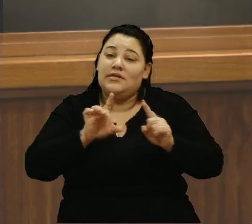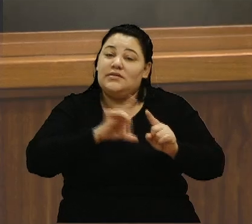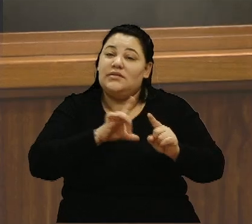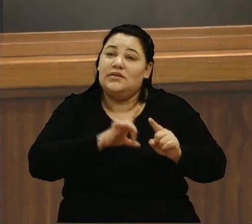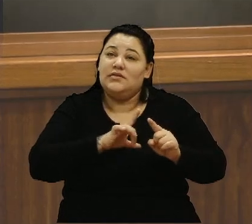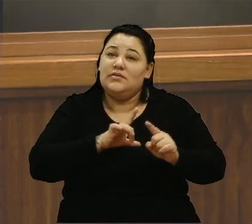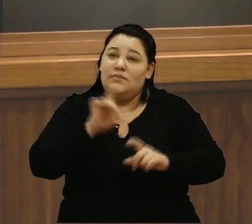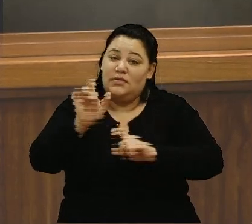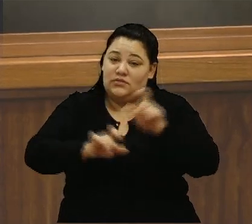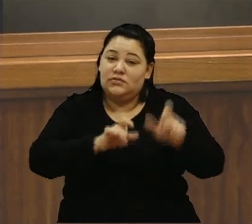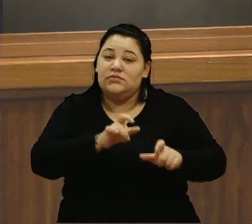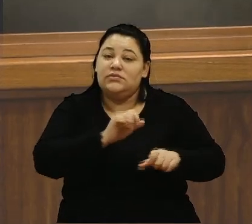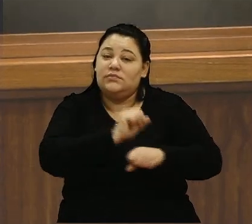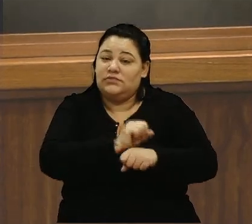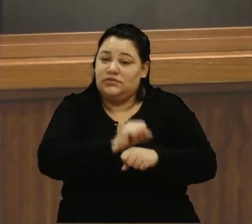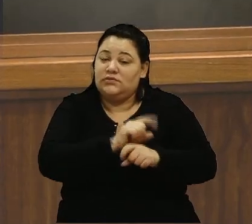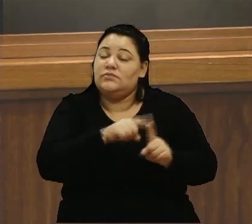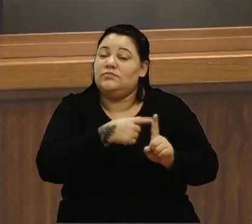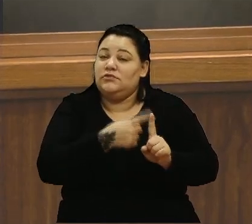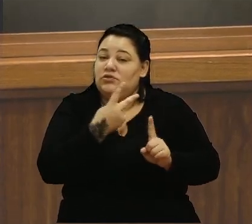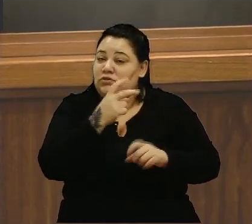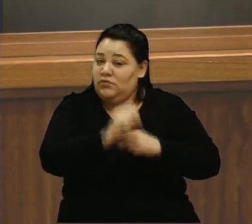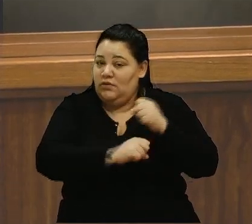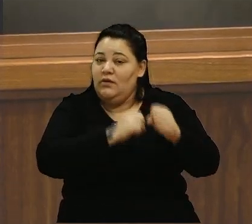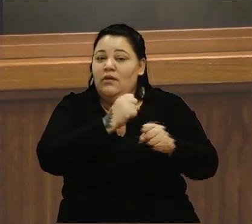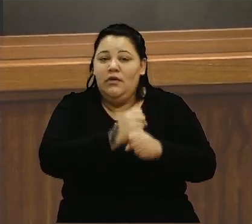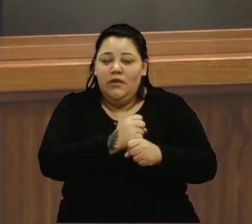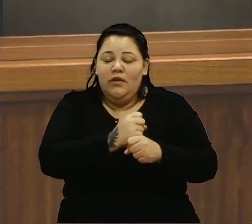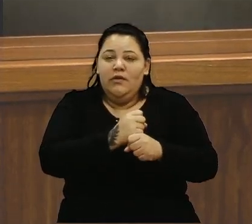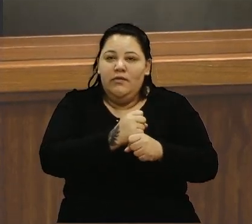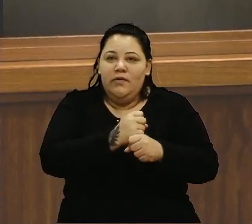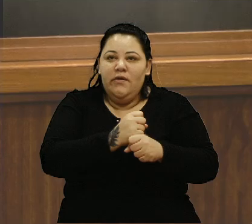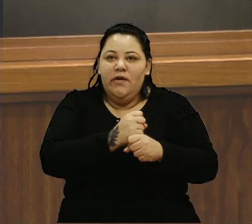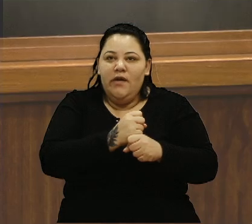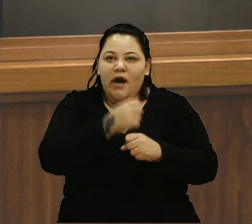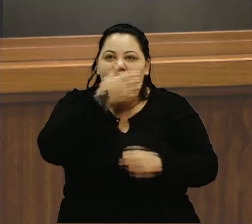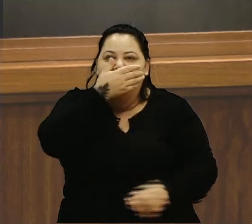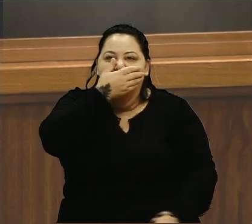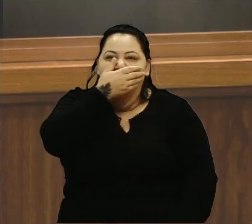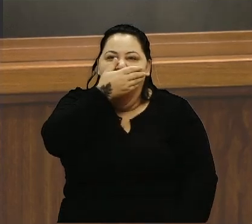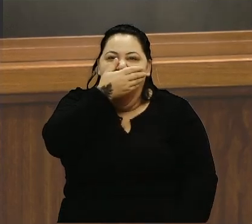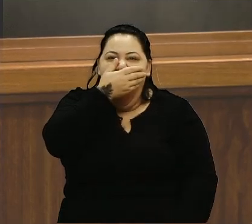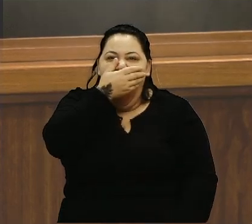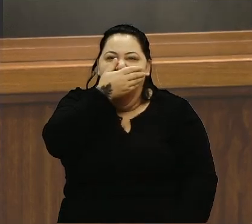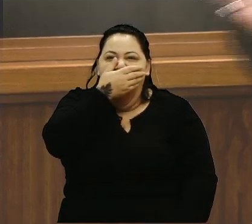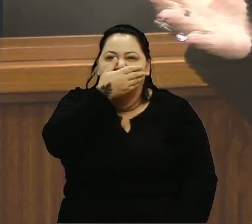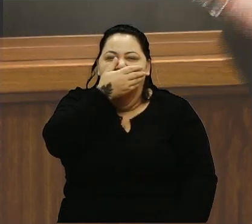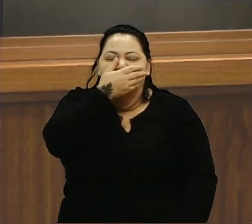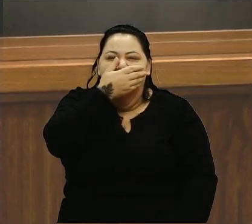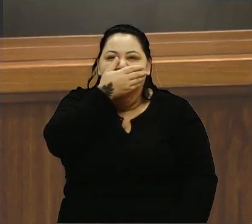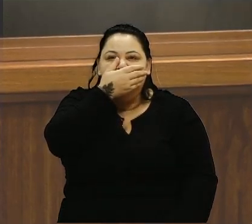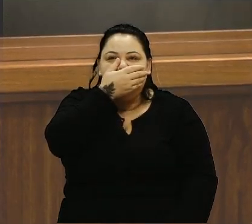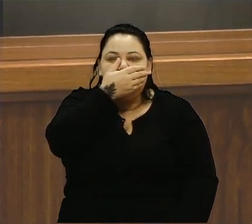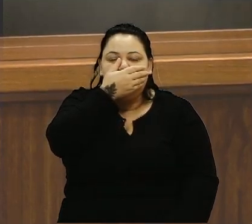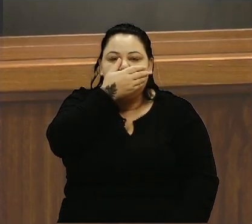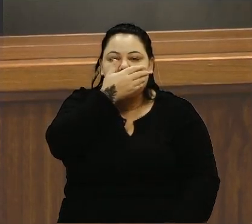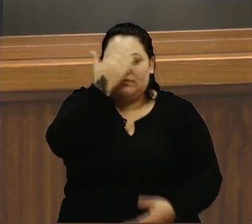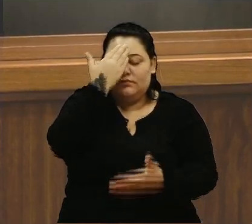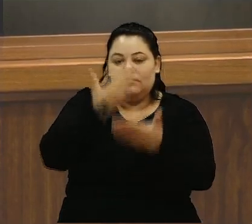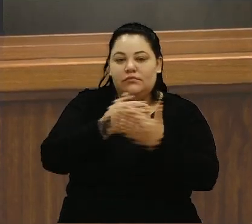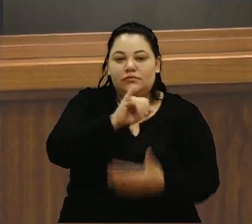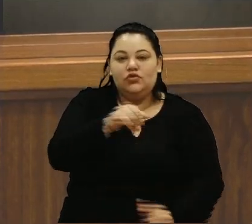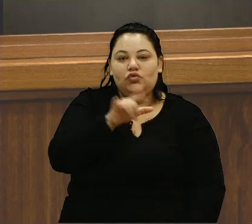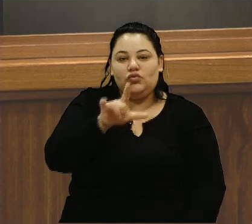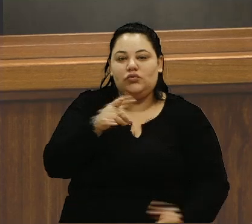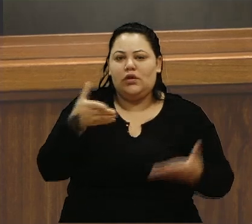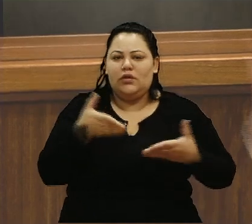2 anos serem chamadas, são poucas pessoas, enfim, acredito que em junho agora termina o